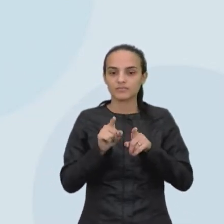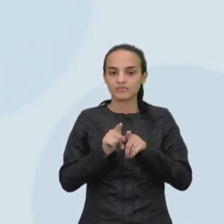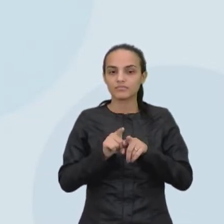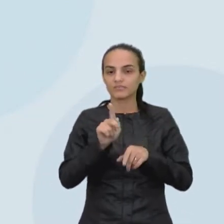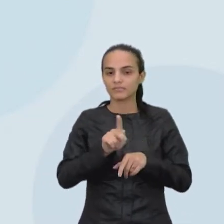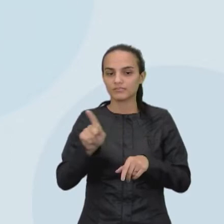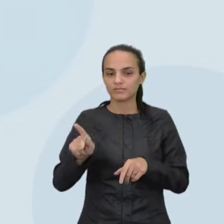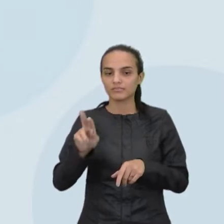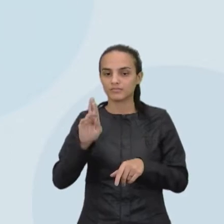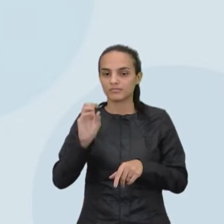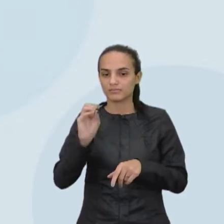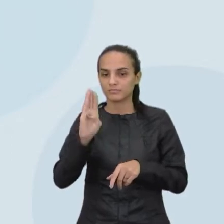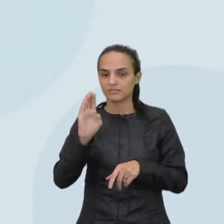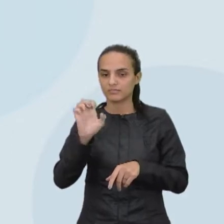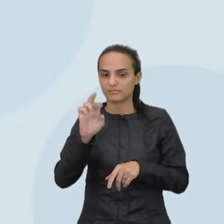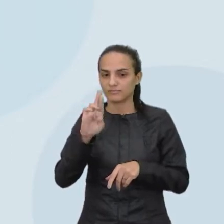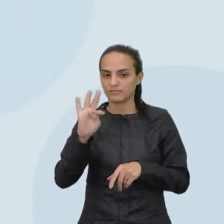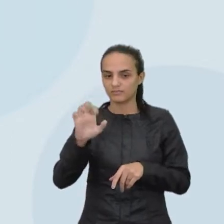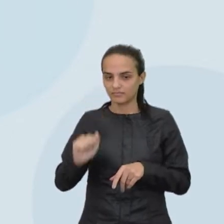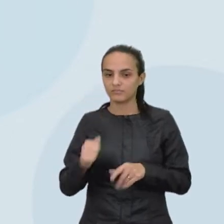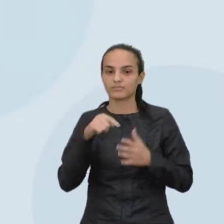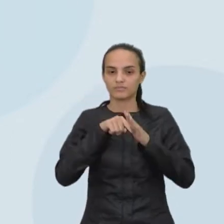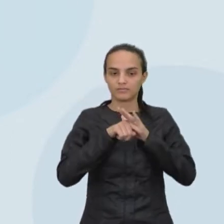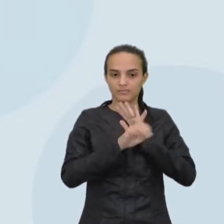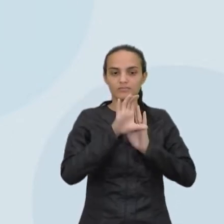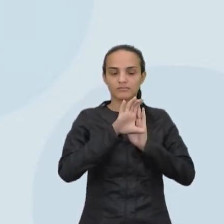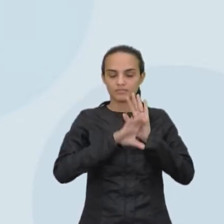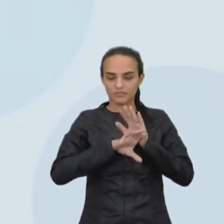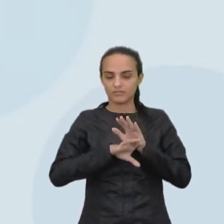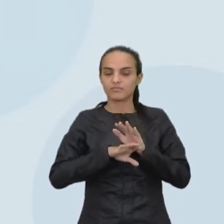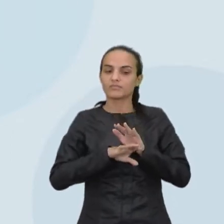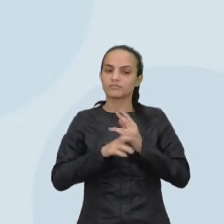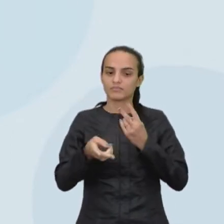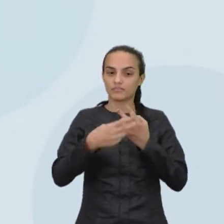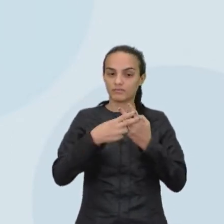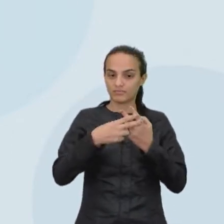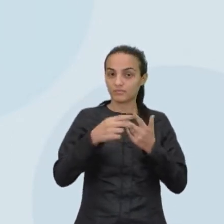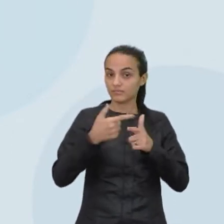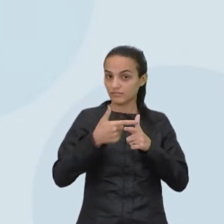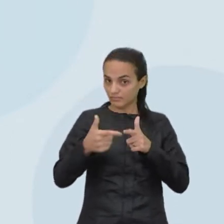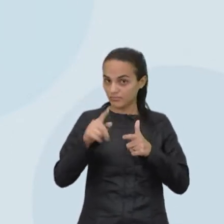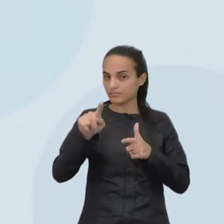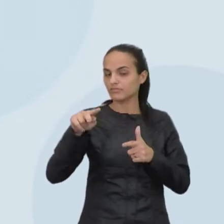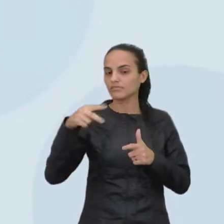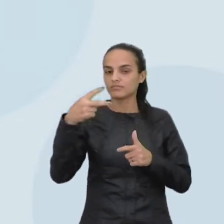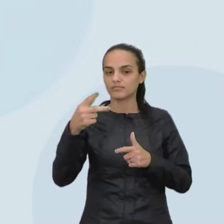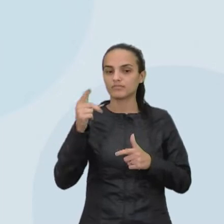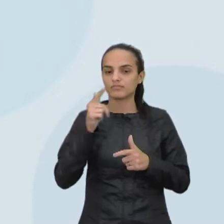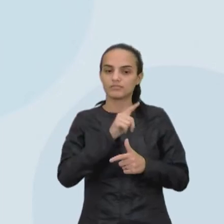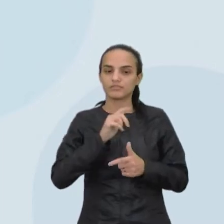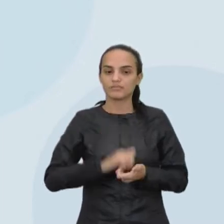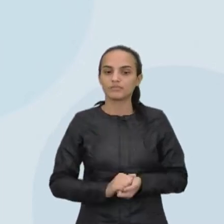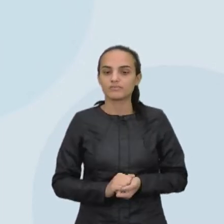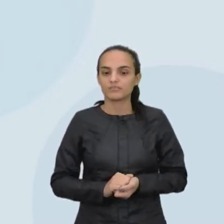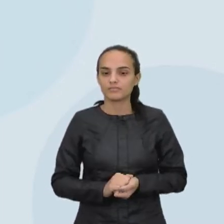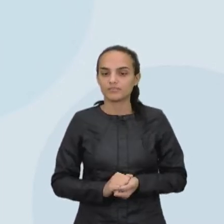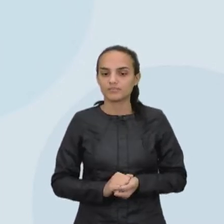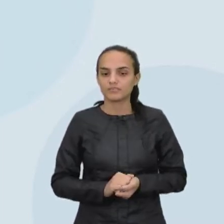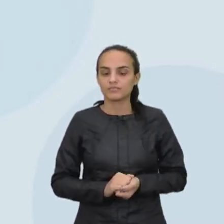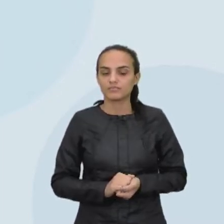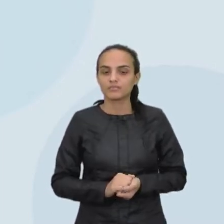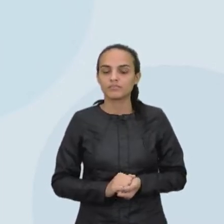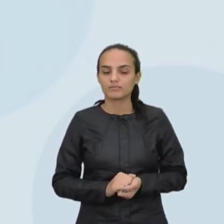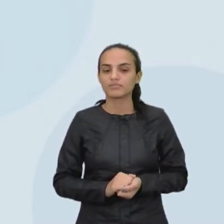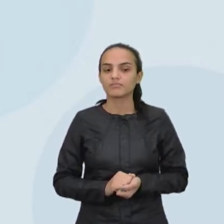professora Roberta, nosso aprofundamento curricular, o hashtag Quem Divide Multiplica. Estamos na unidade curricular de número 1. Os números